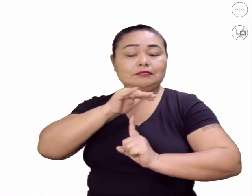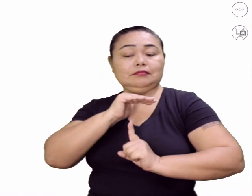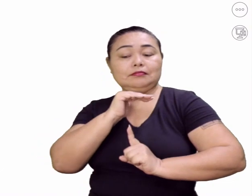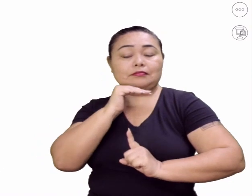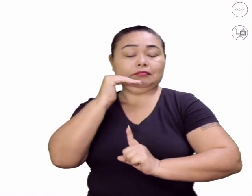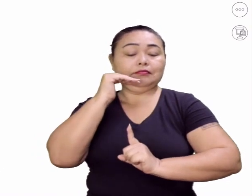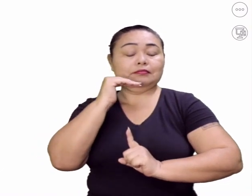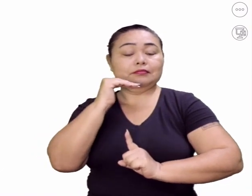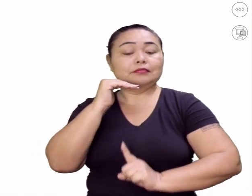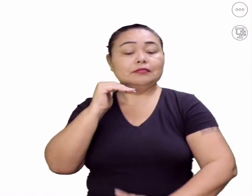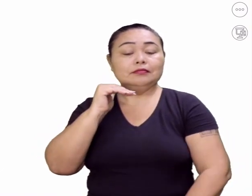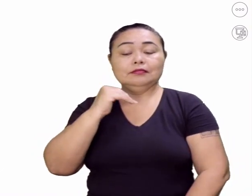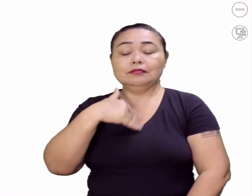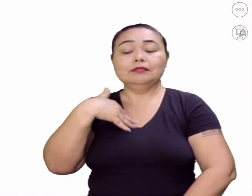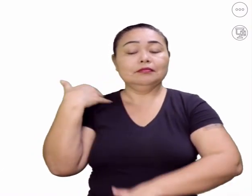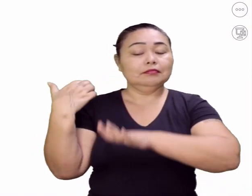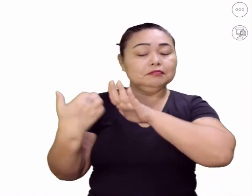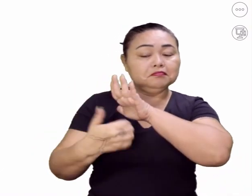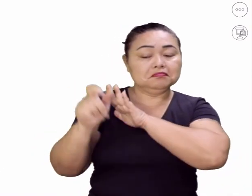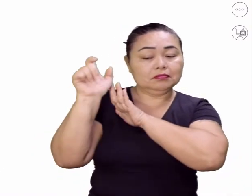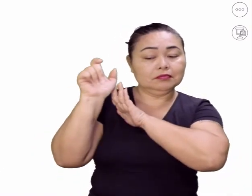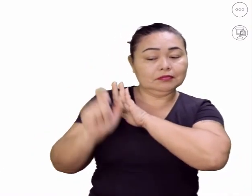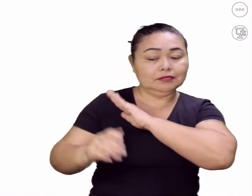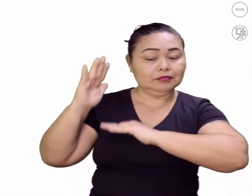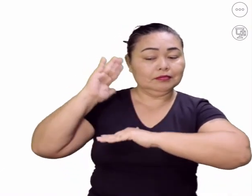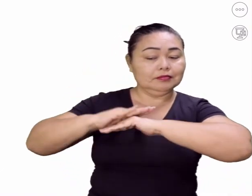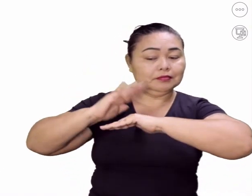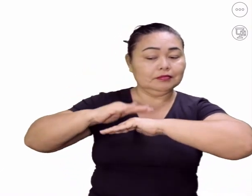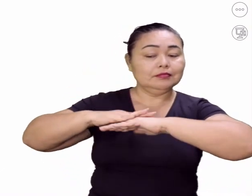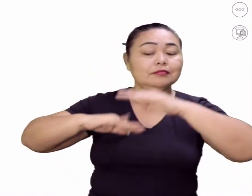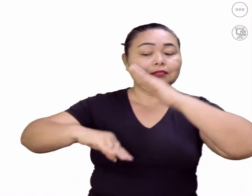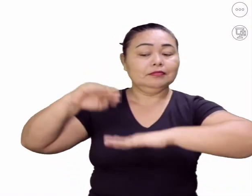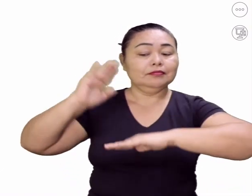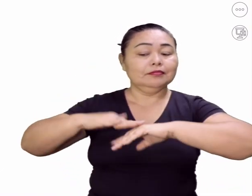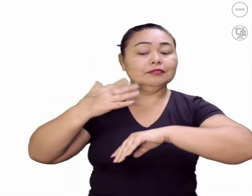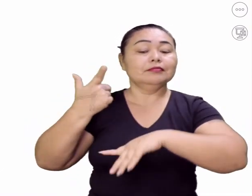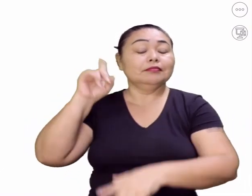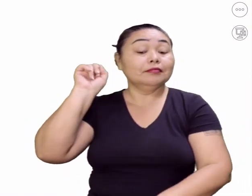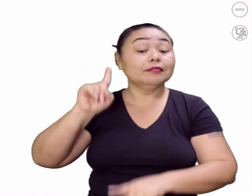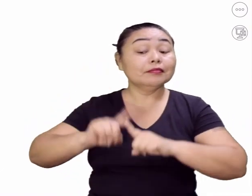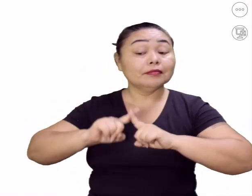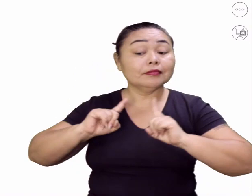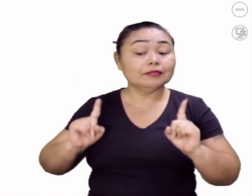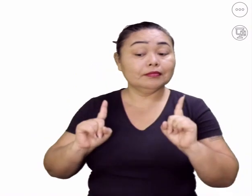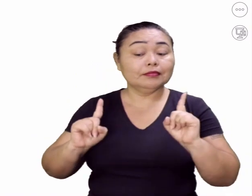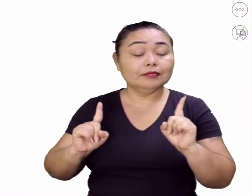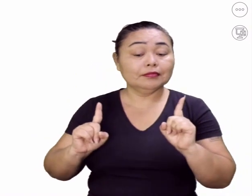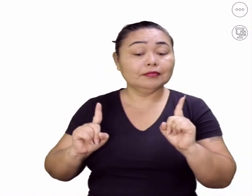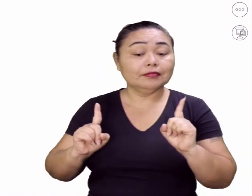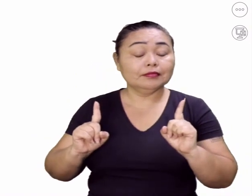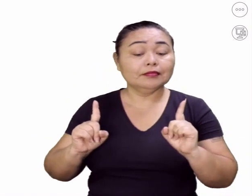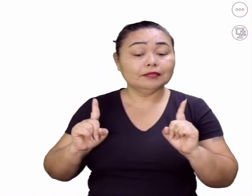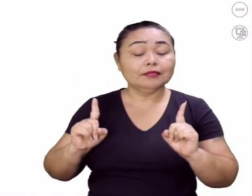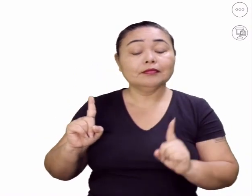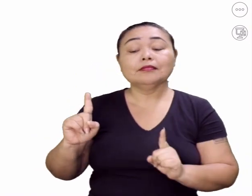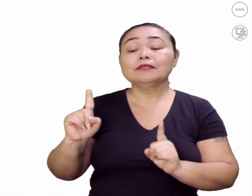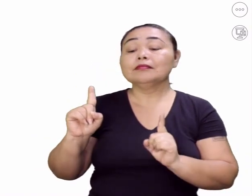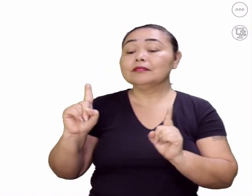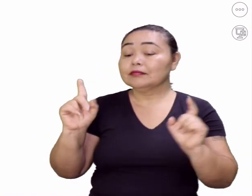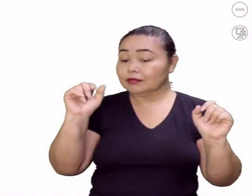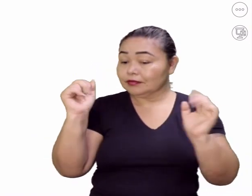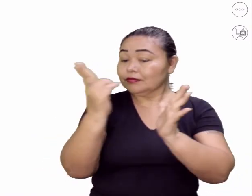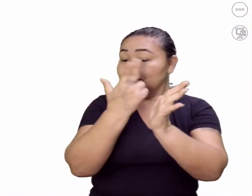uma pessoa, um empresário, não é isso? Mas, olha só, a charge dá uma